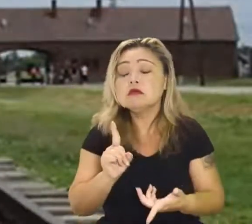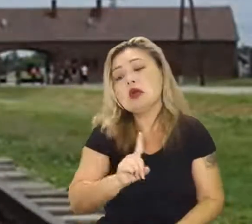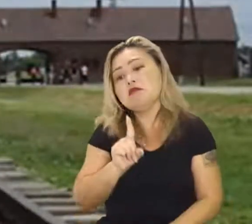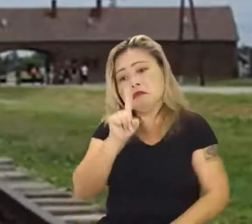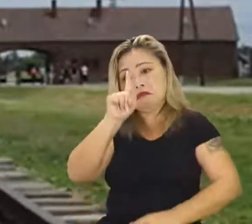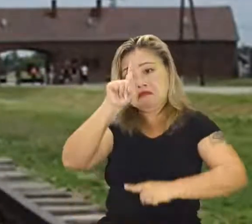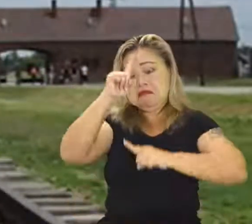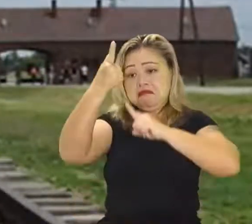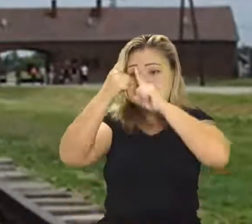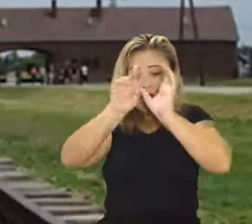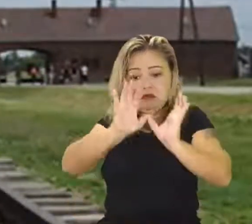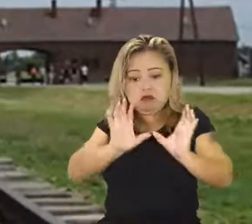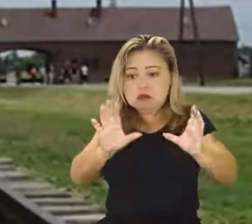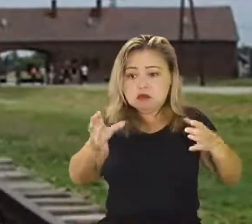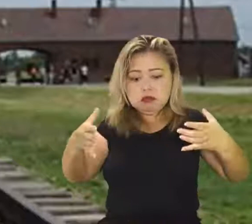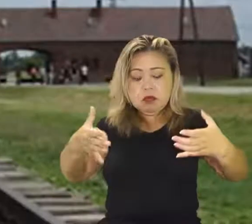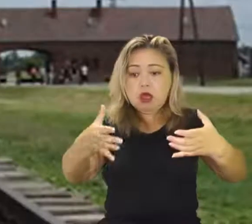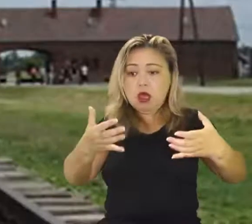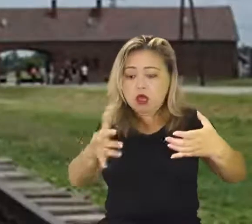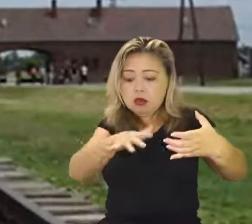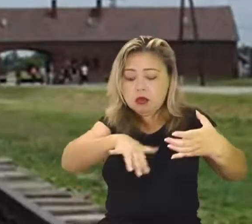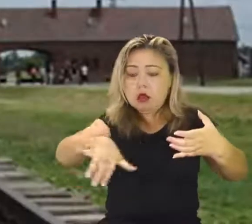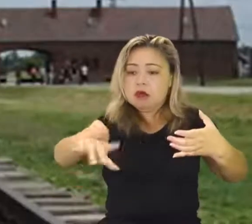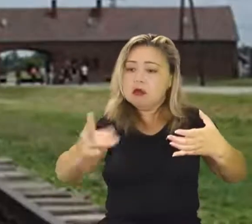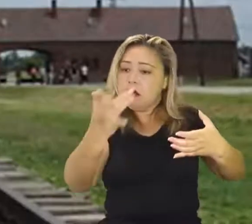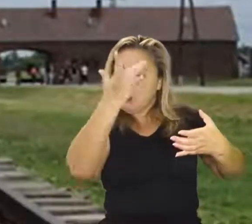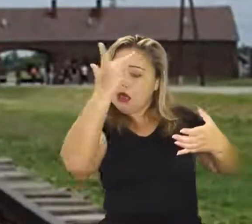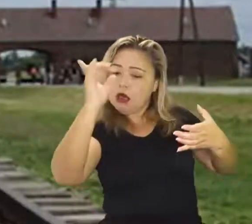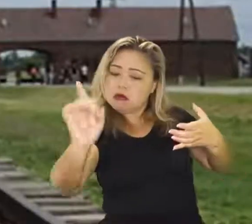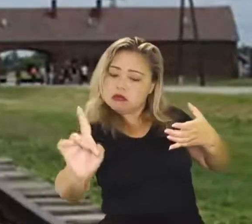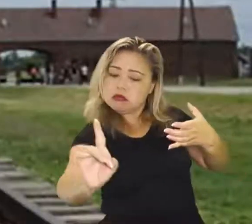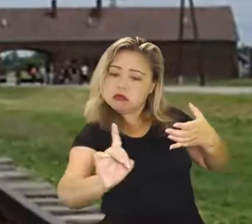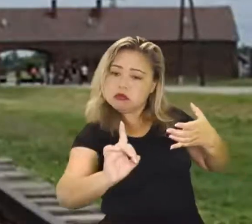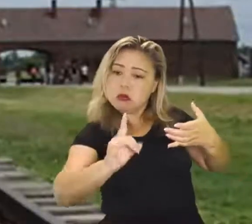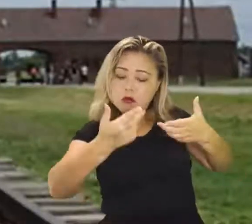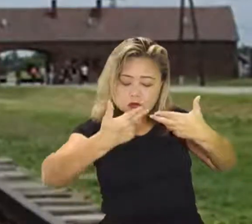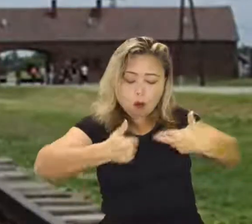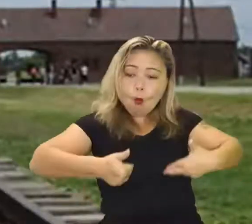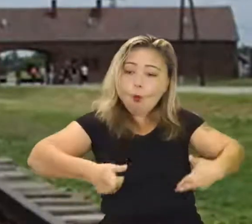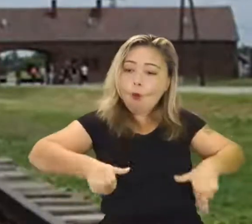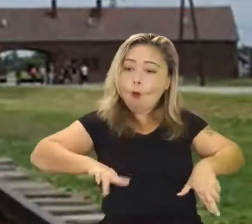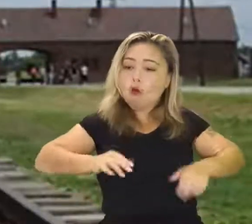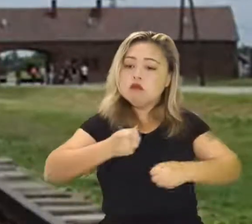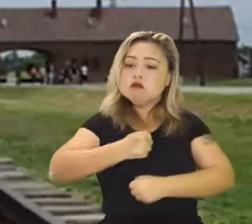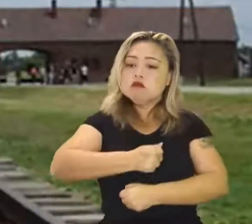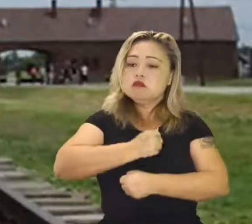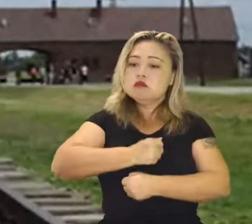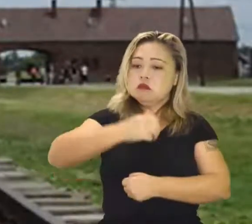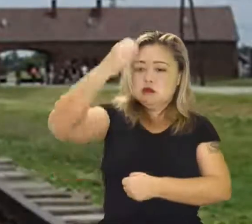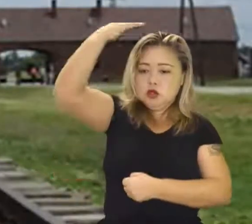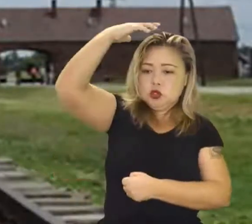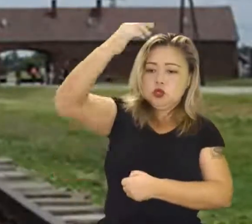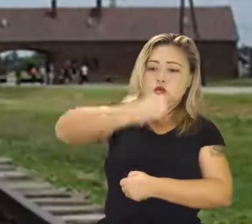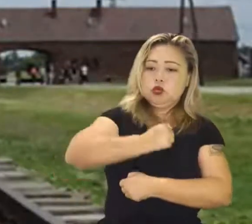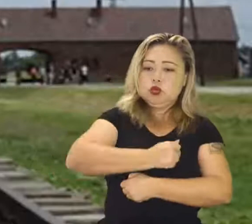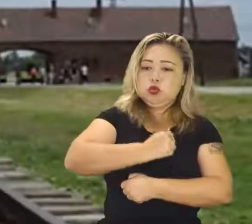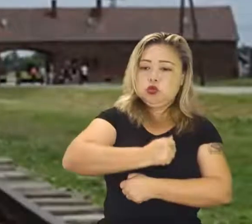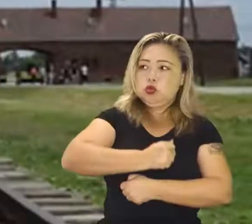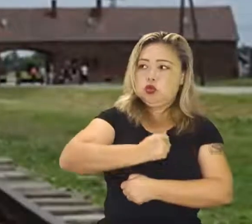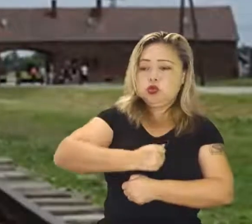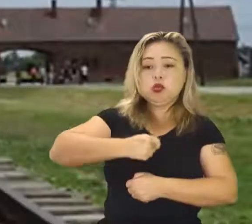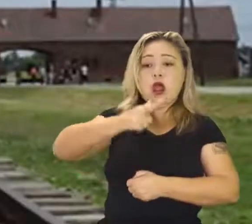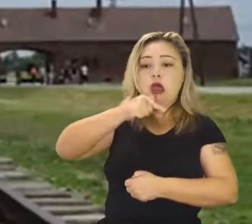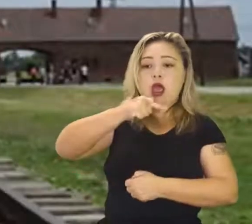Inventaram as câmeras de gás. As pessoas entravam tipo um banho e o chuveiro, em vez de